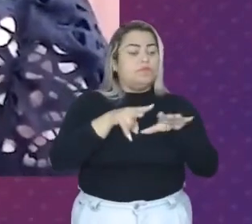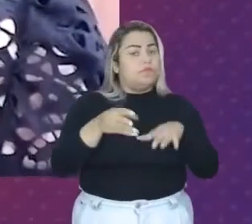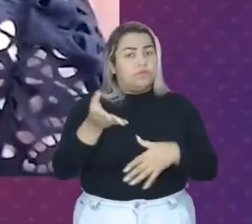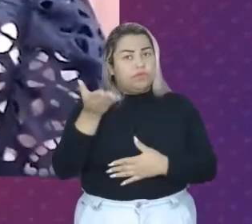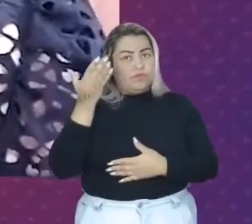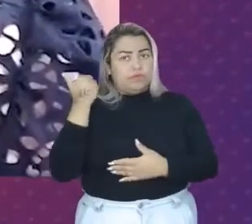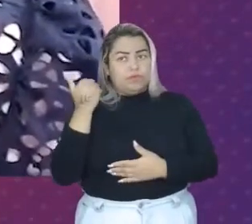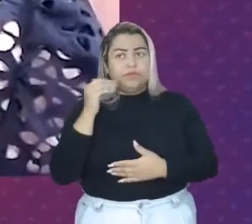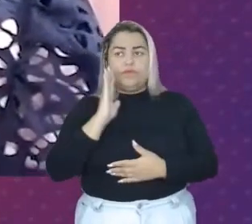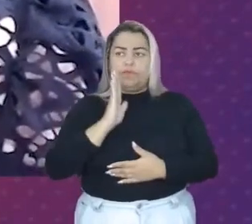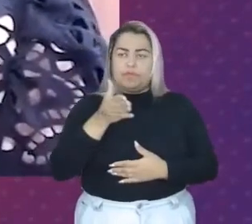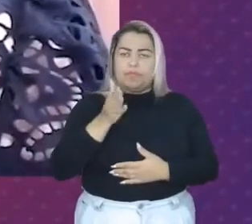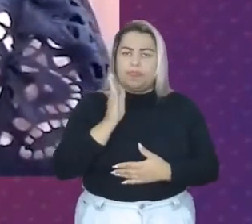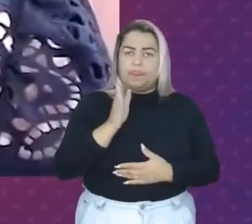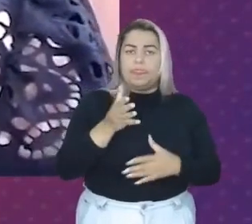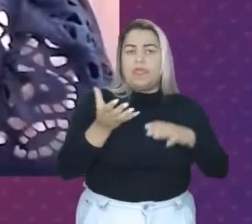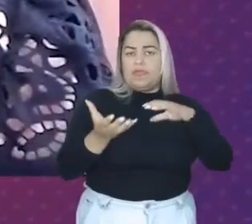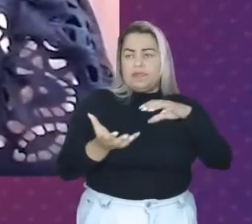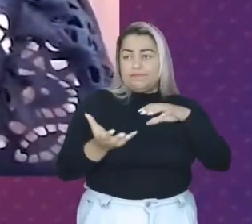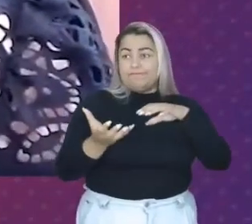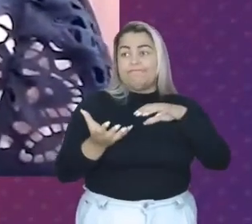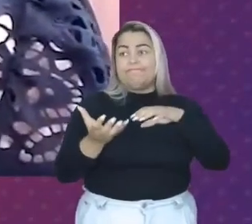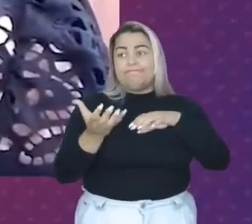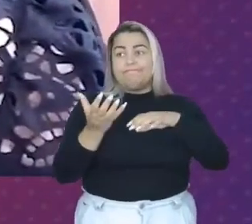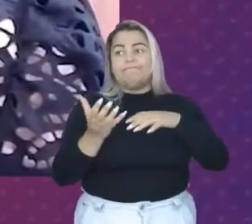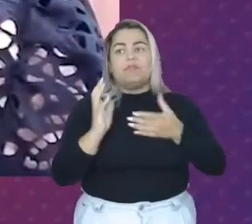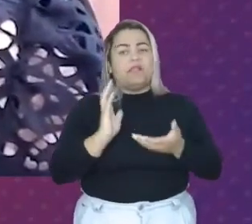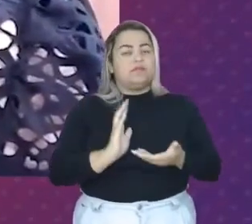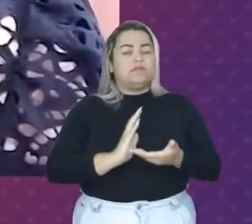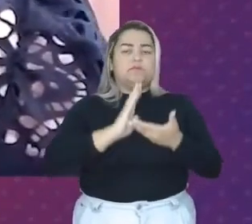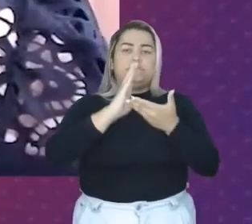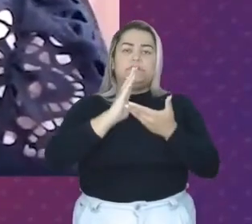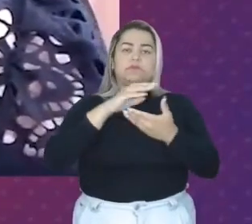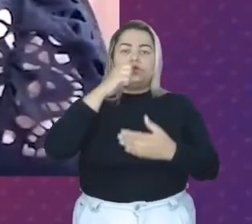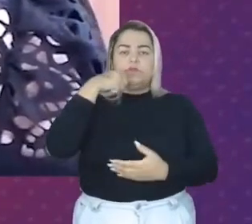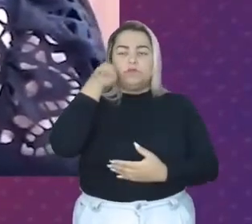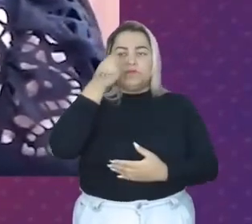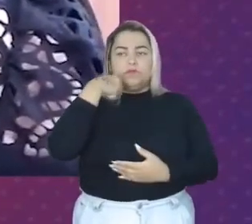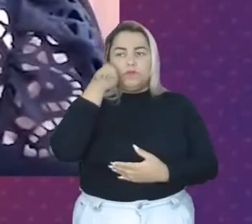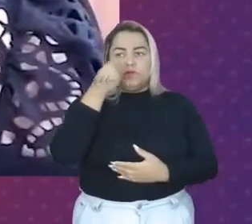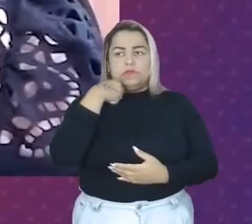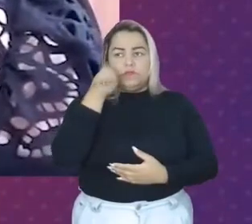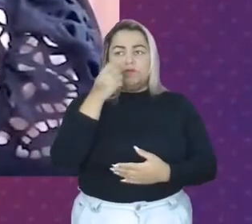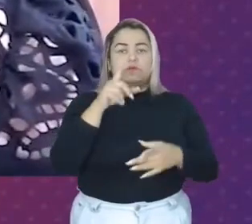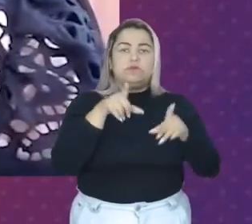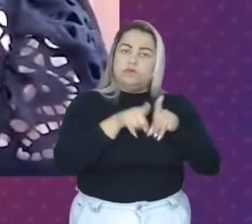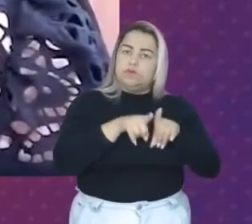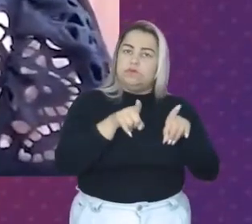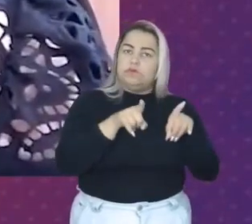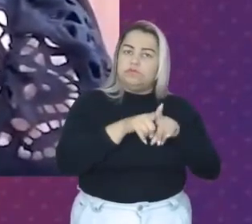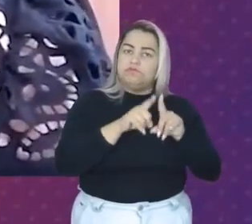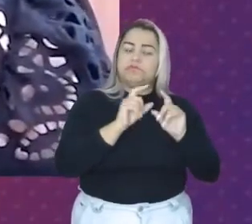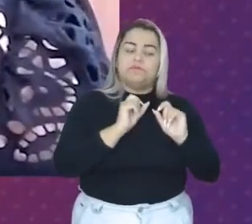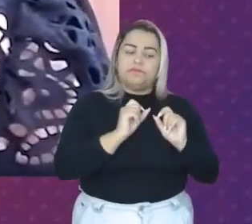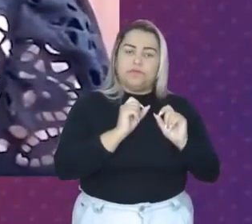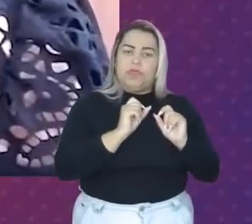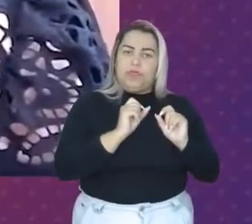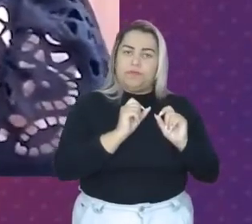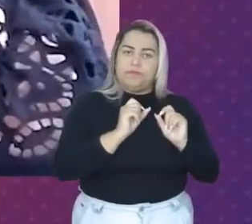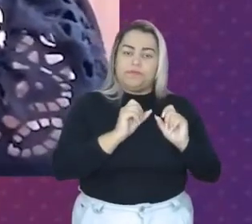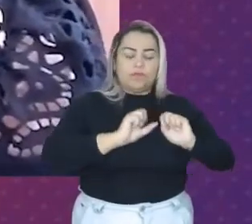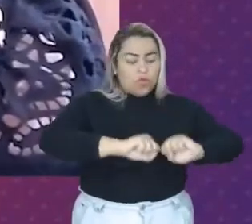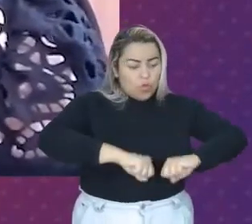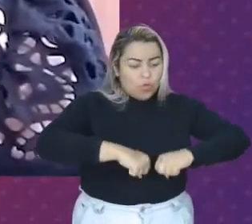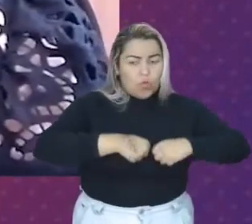passada, já na Câmara dos Deputados, encaminhada para o Senado, e a gente viu um grande movimento, um